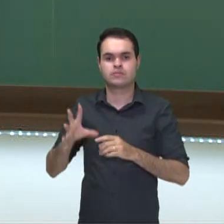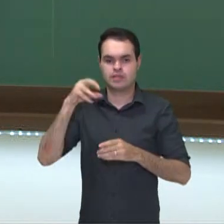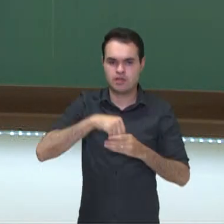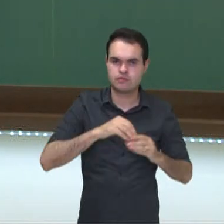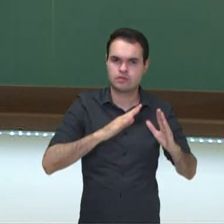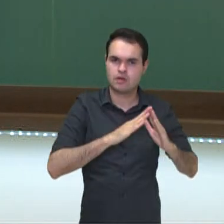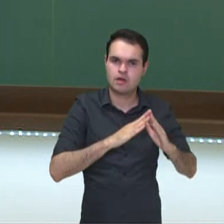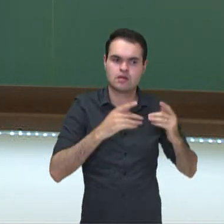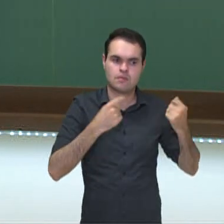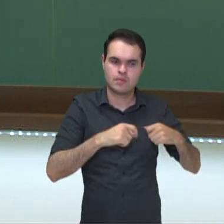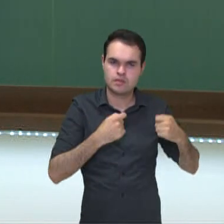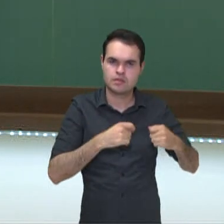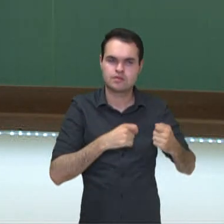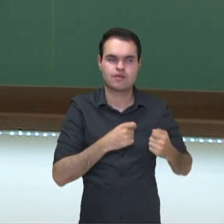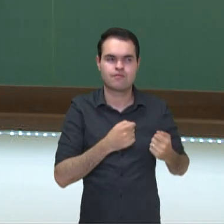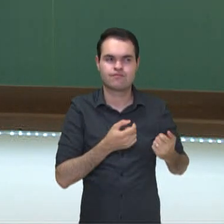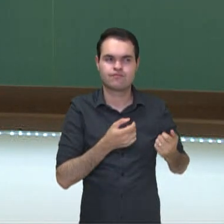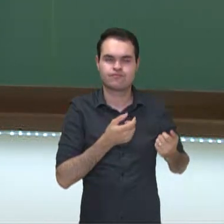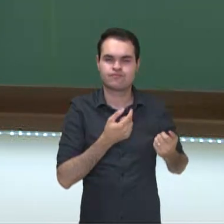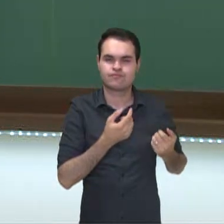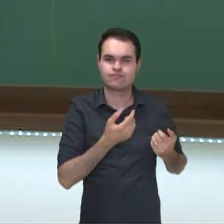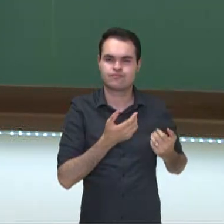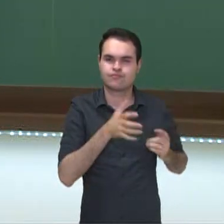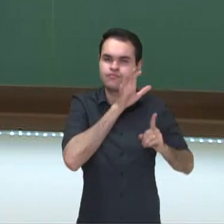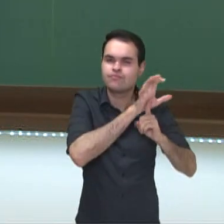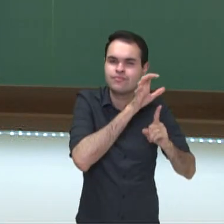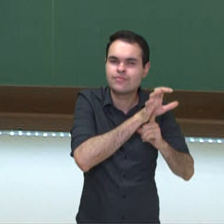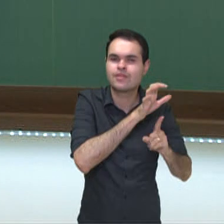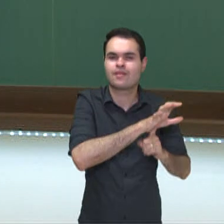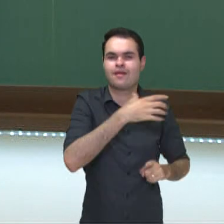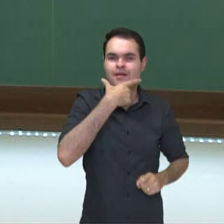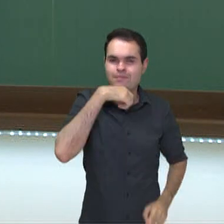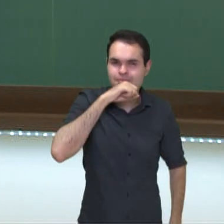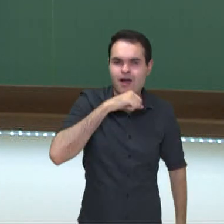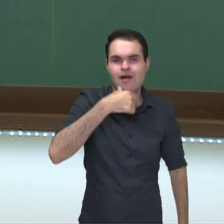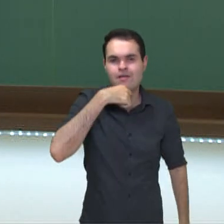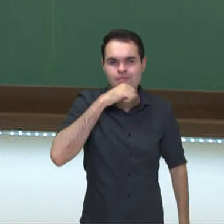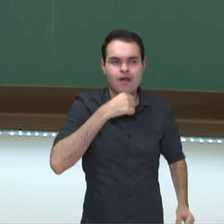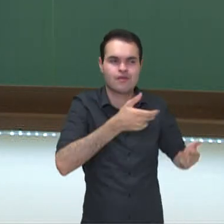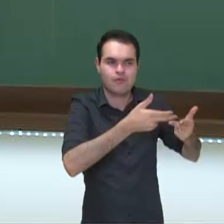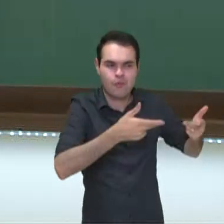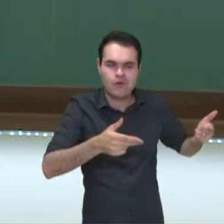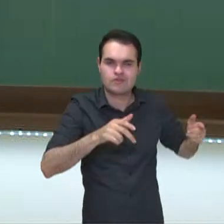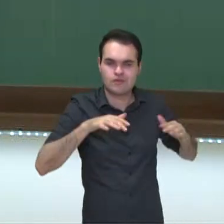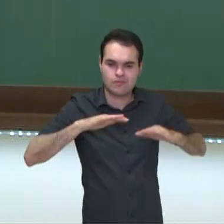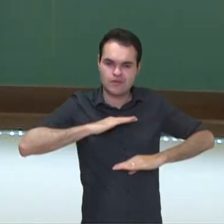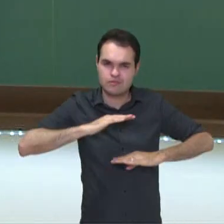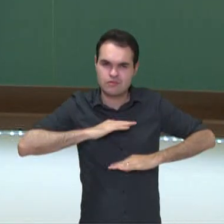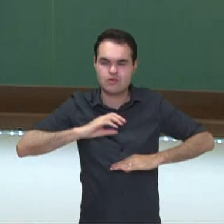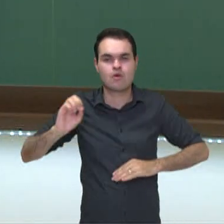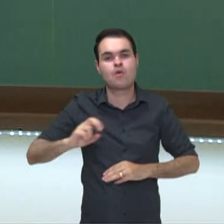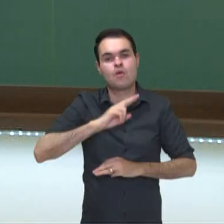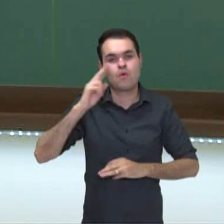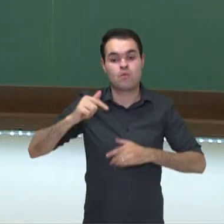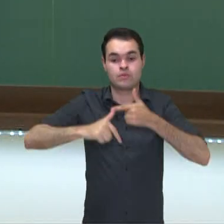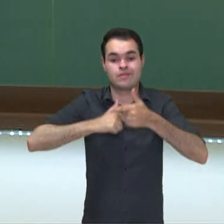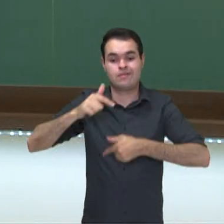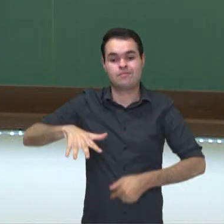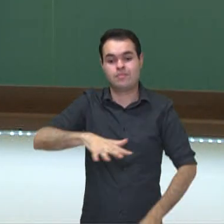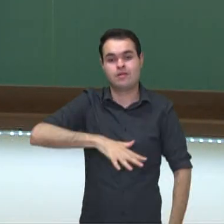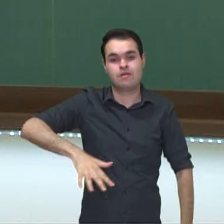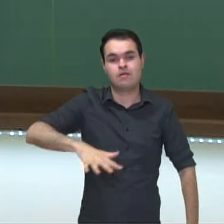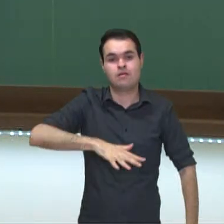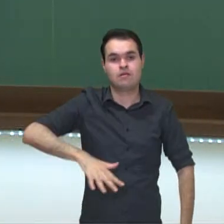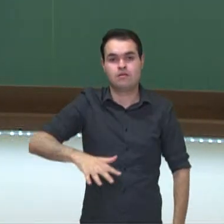casa, quando precisamos convencer os nossos familiares de alguma situação, ou mesmo no ambiente de trabalho.